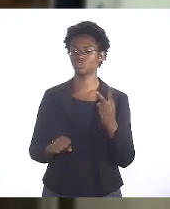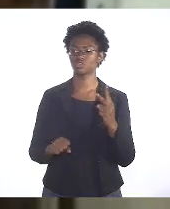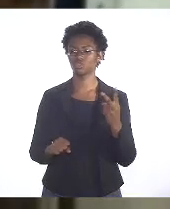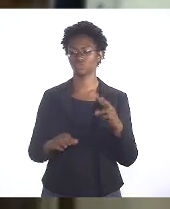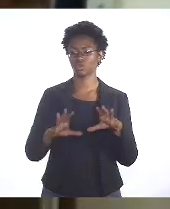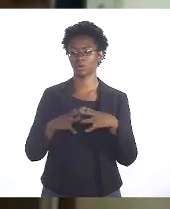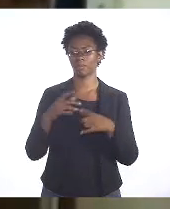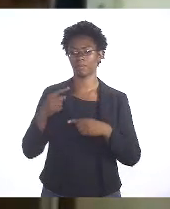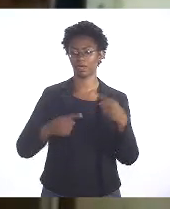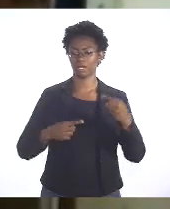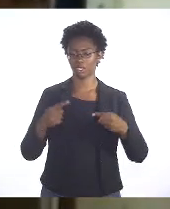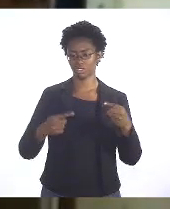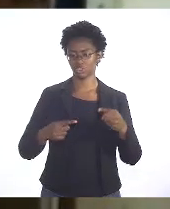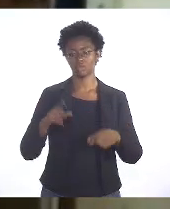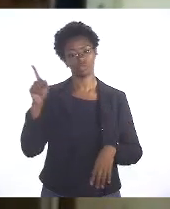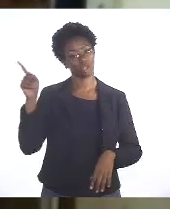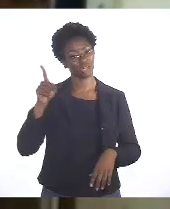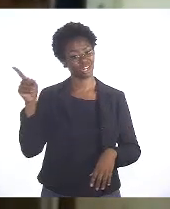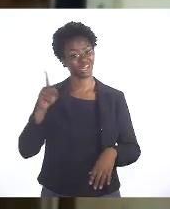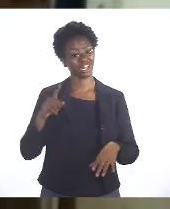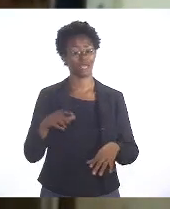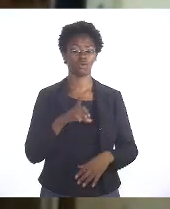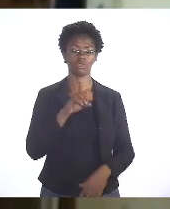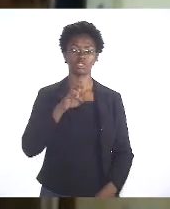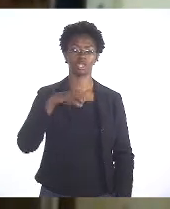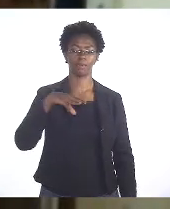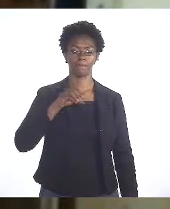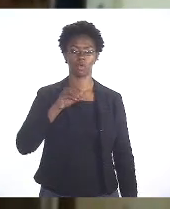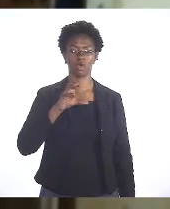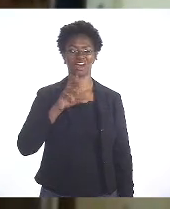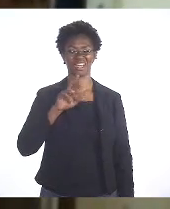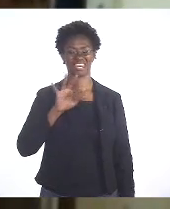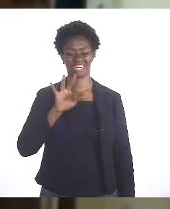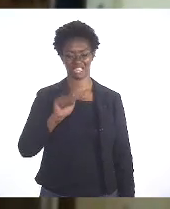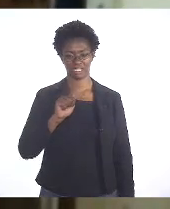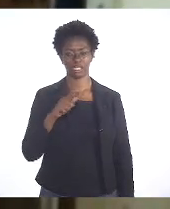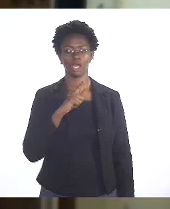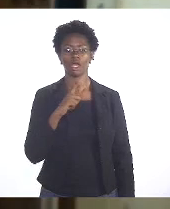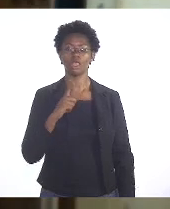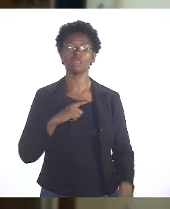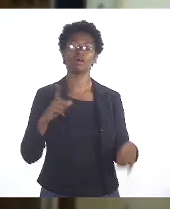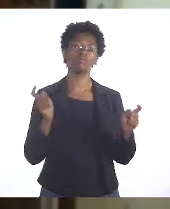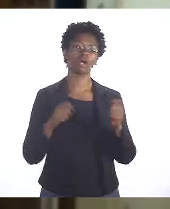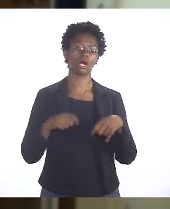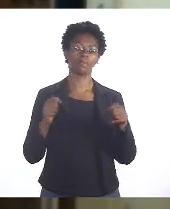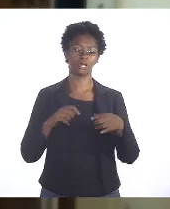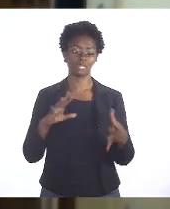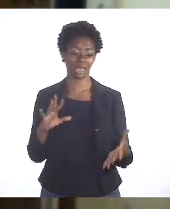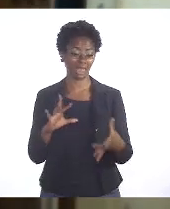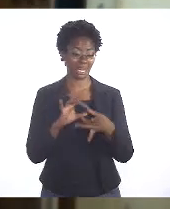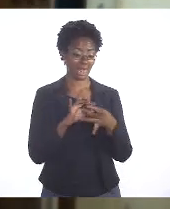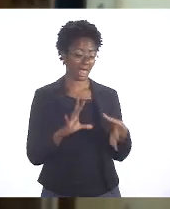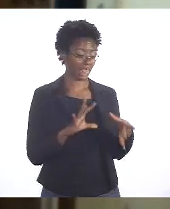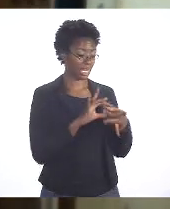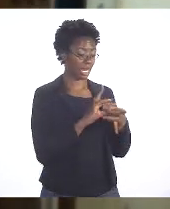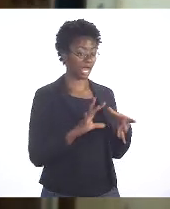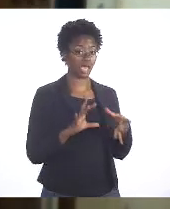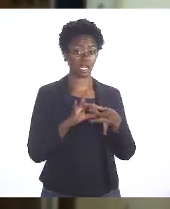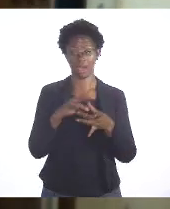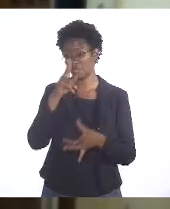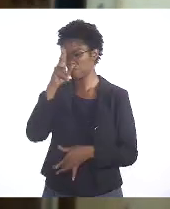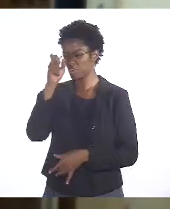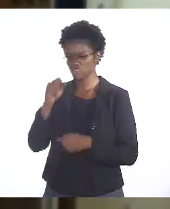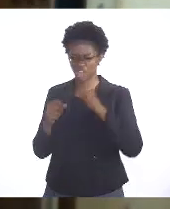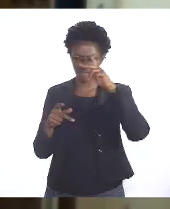o Partido Democrata teve a habilidade de aliar muitas forças